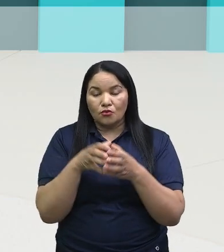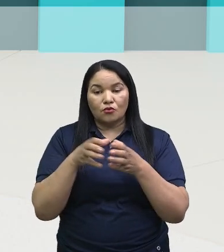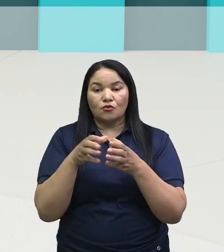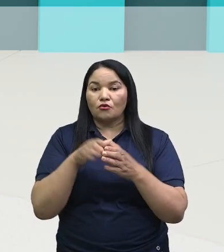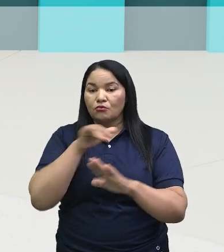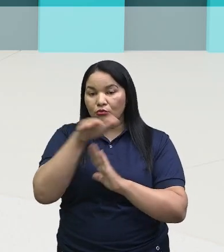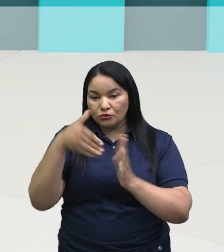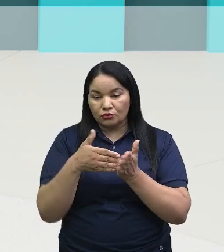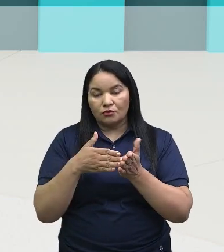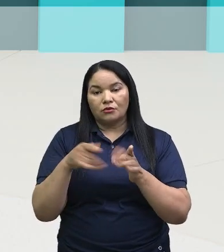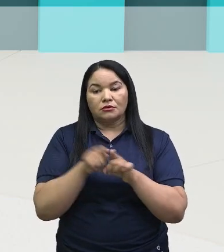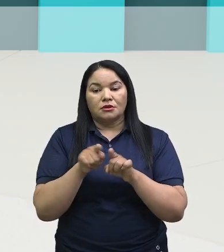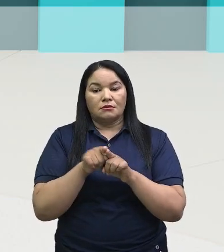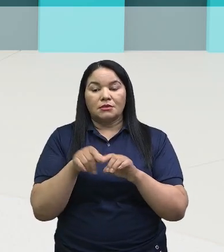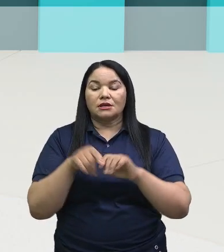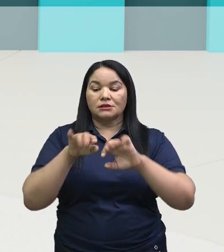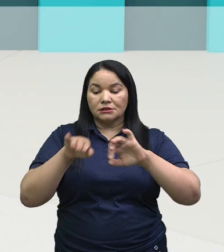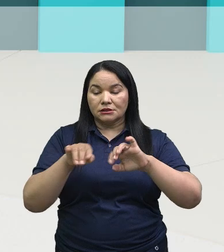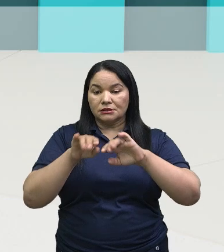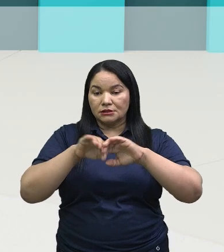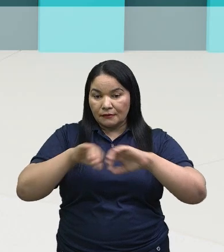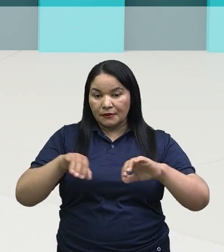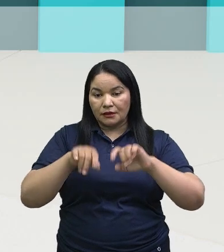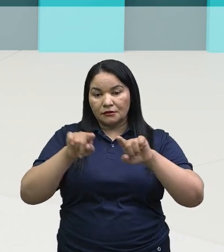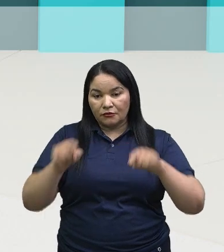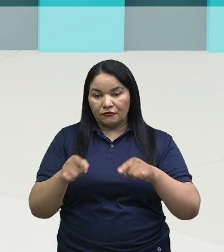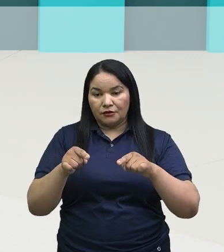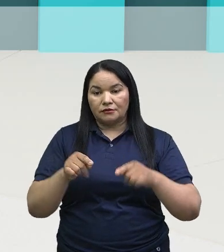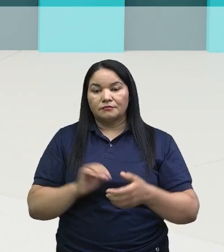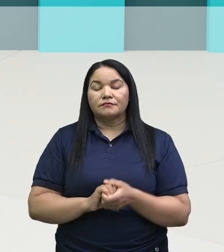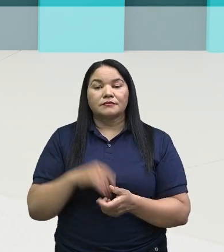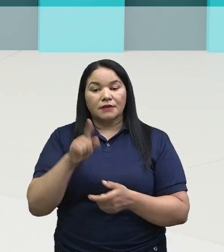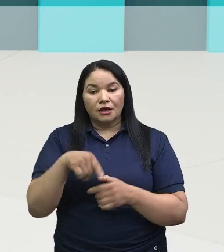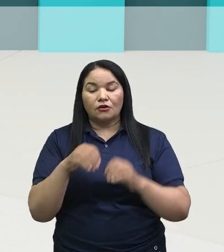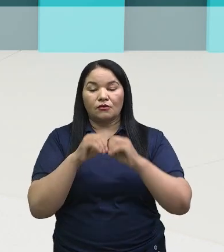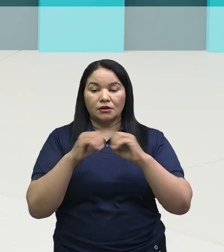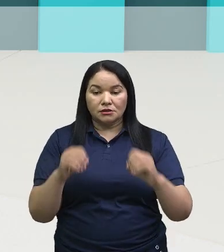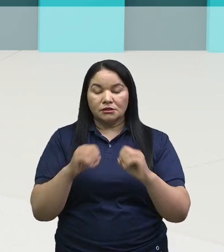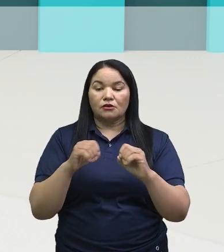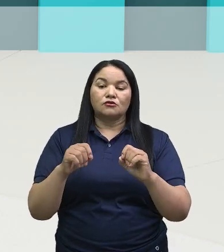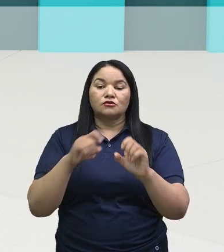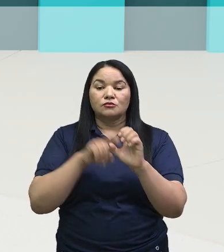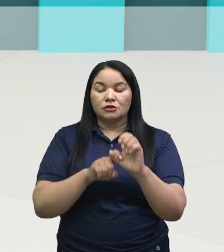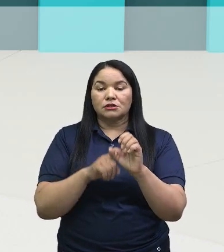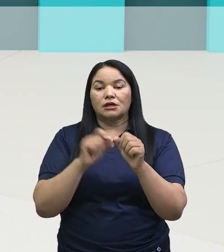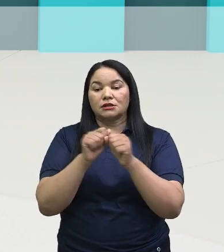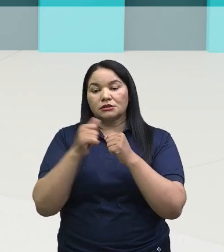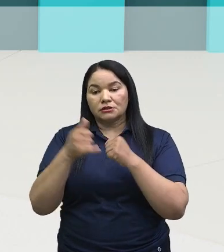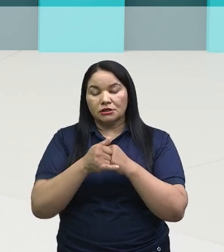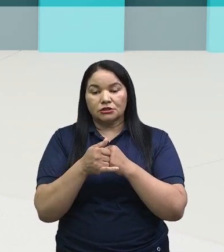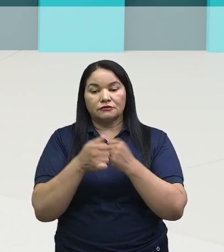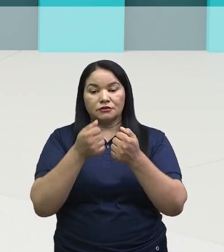inteiro aí, e ela está separada por vírgula. Então, de fato, é uma oração subordinada,